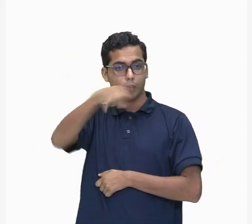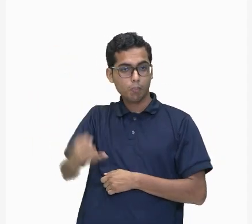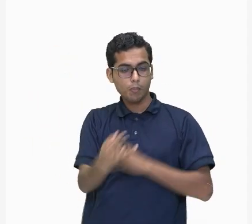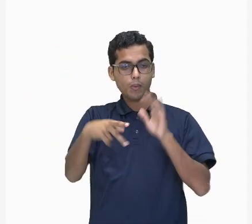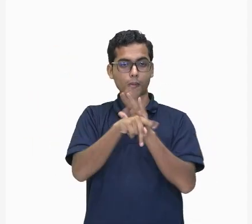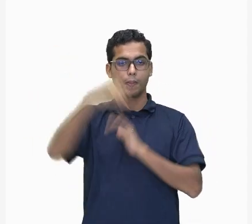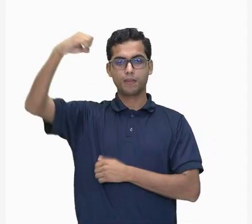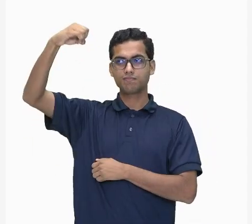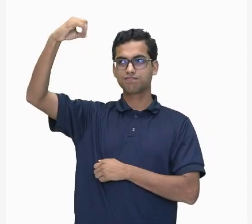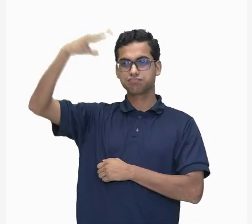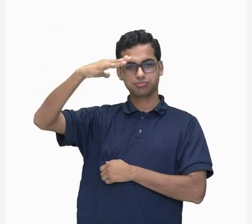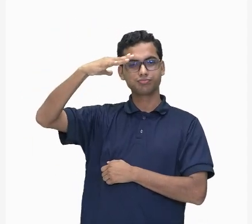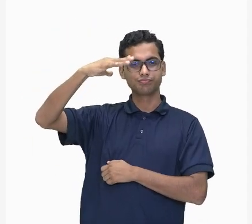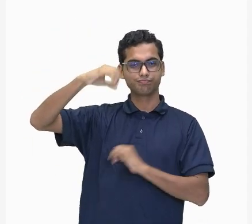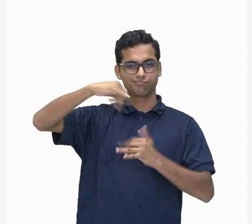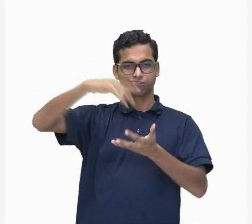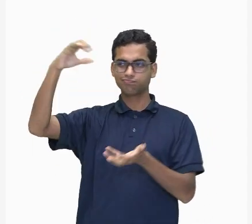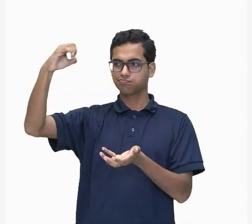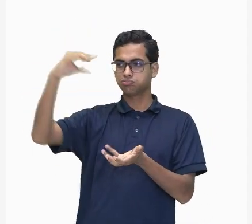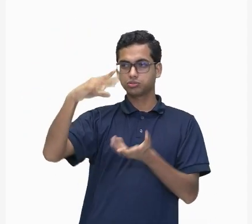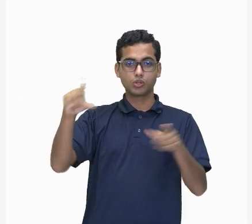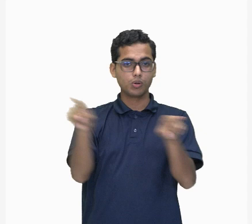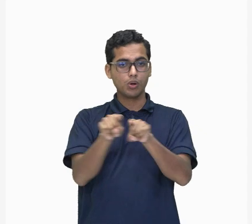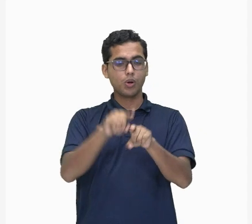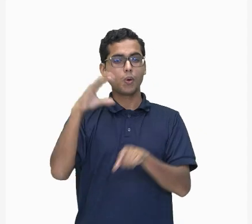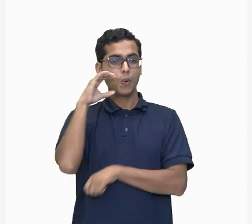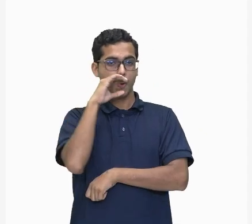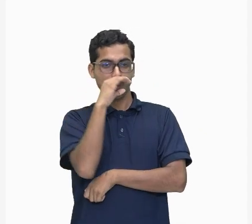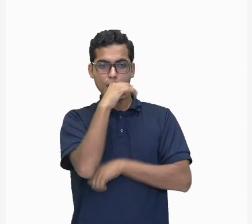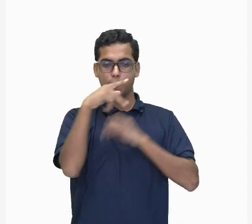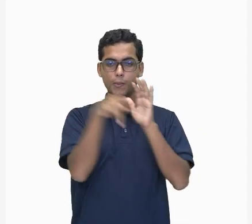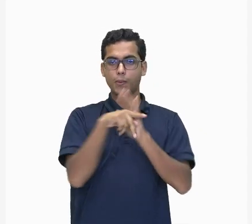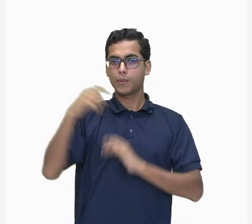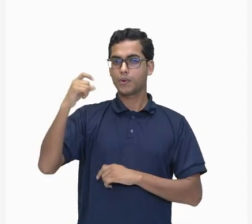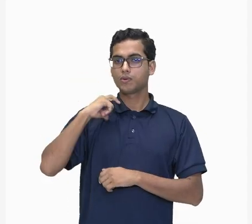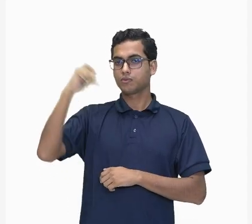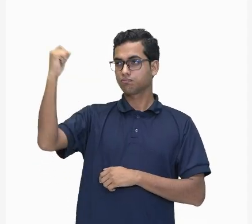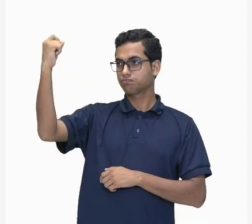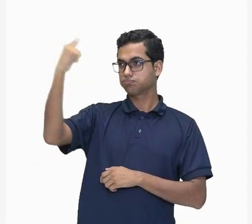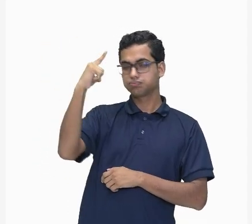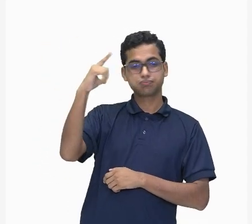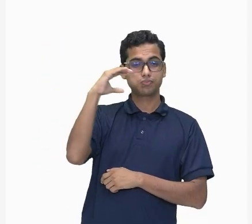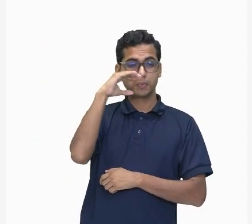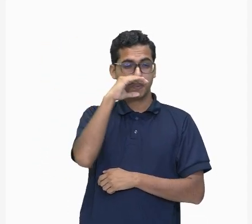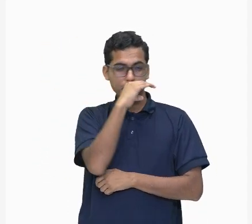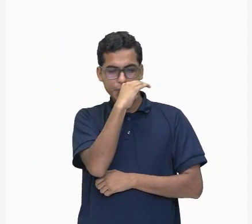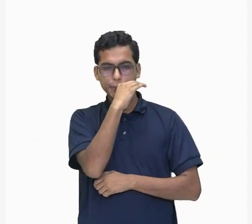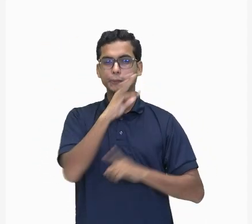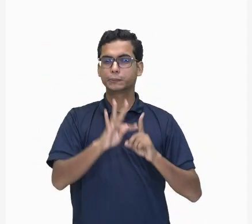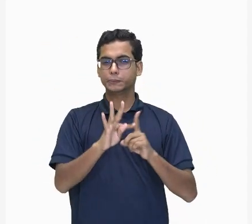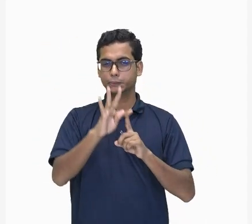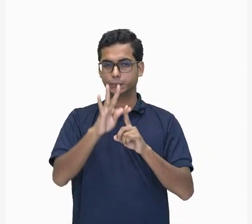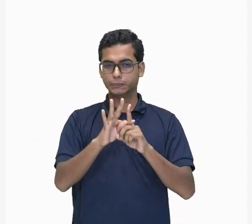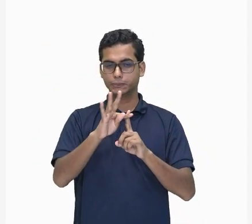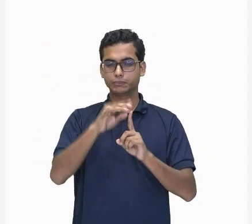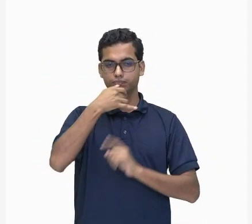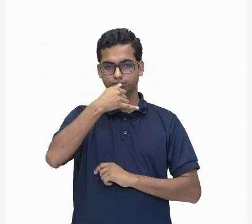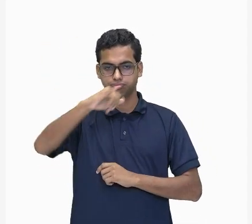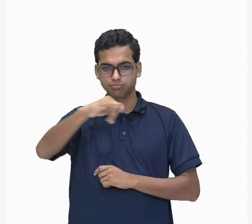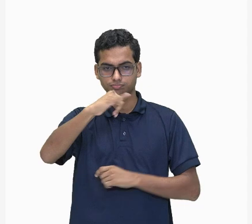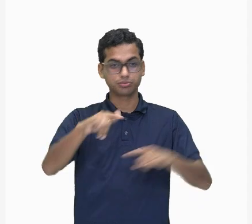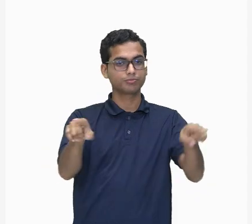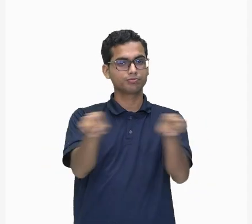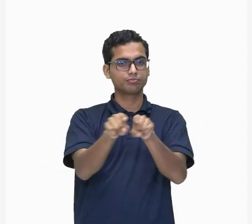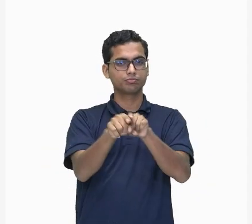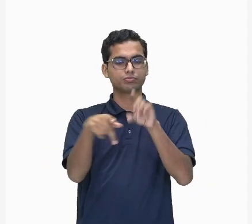energia luminosa, e de calor, que é energia térmica. Então, tanto a água quanto o sol estão sendo renovados